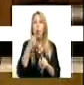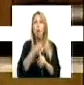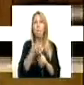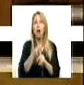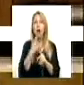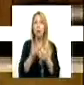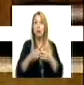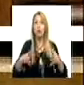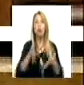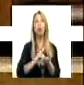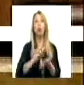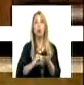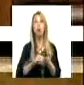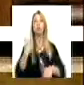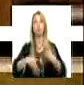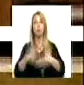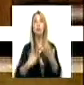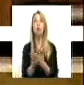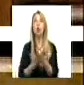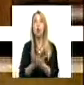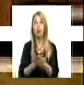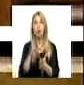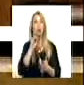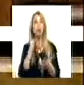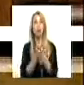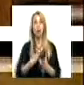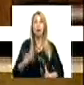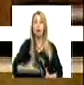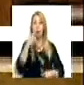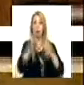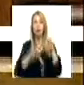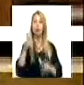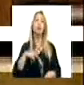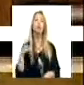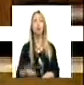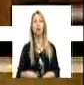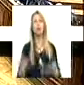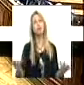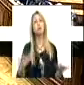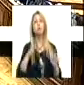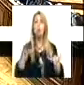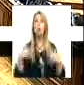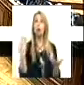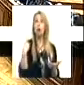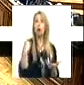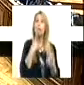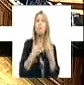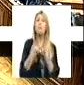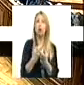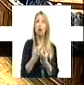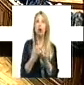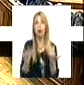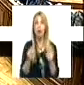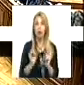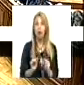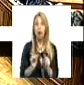para dinamizar a economia e para garantir direitos aos portugueses. Poderão perguntar-nos, mas este era